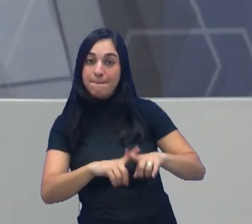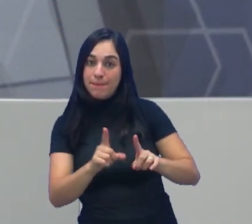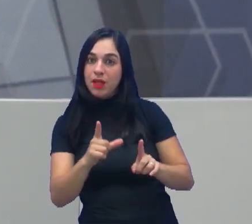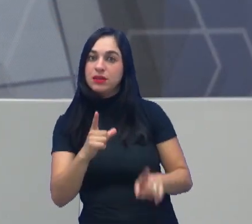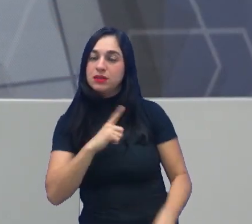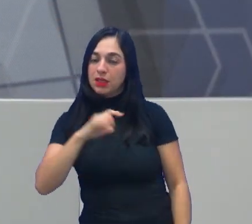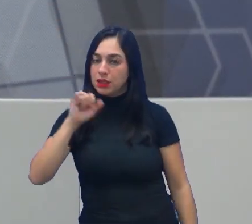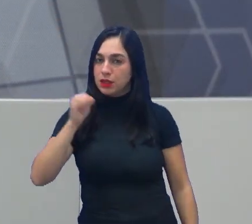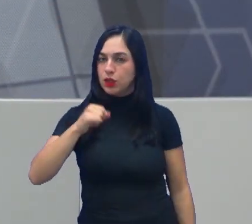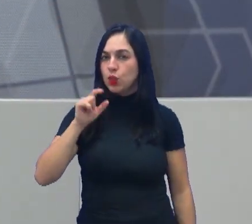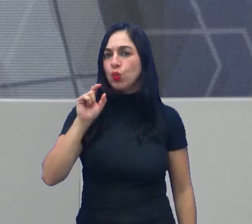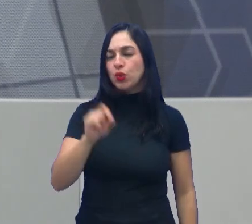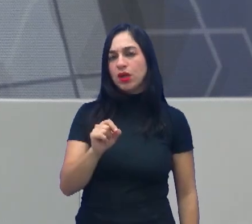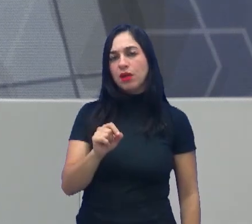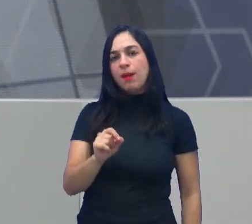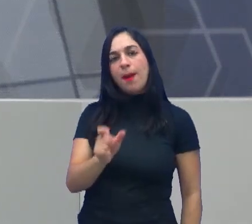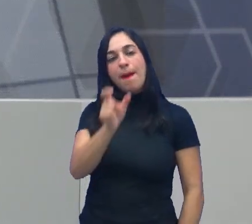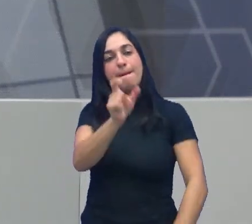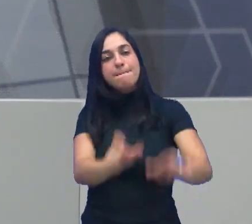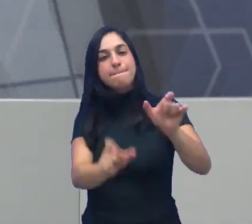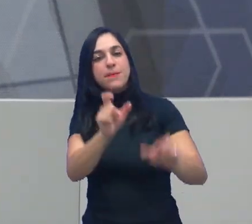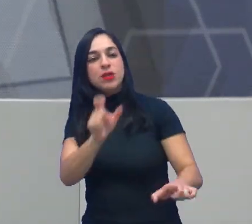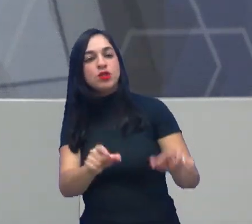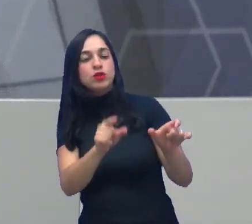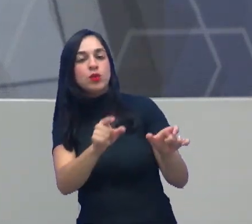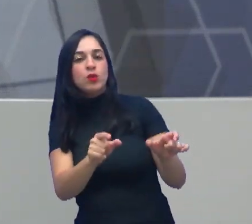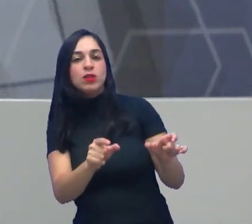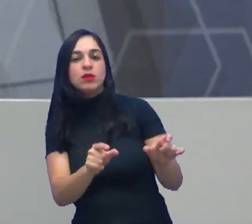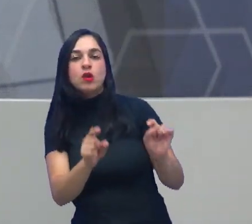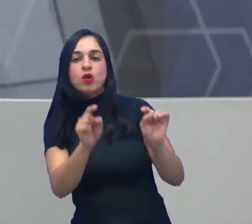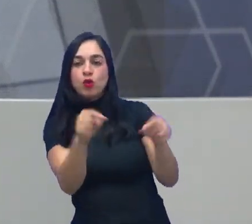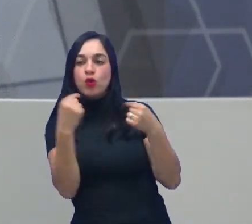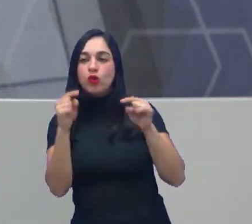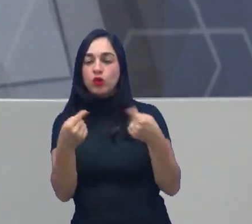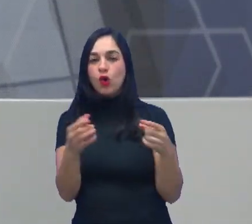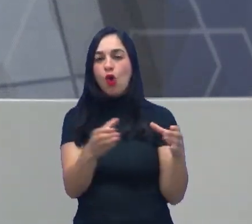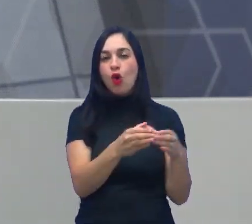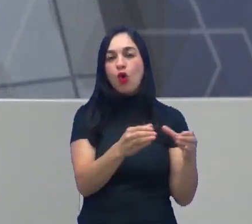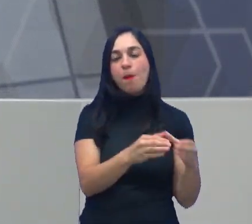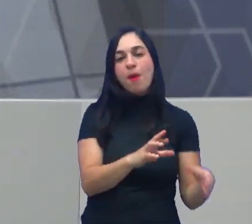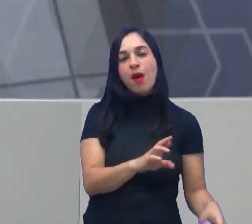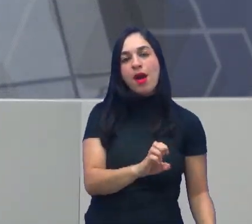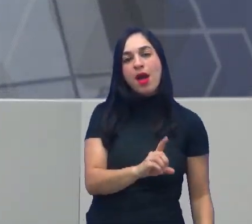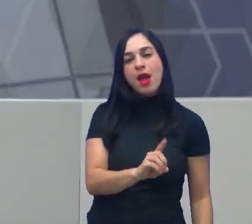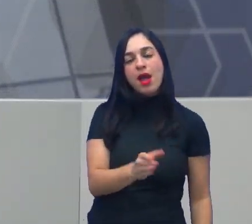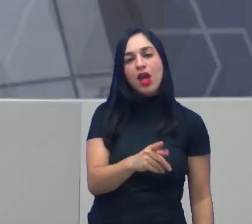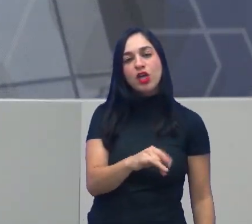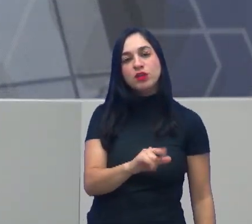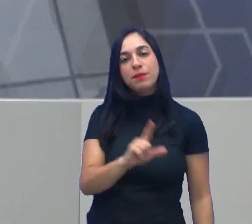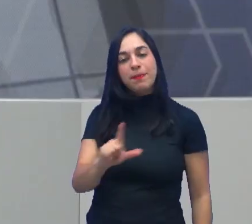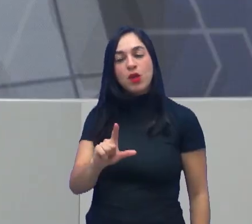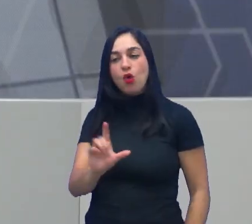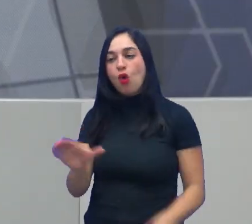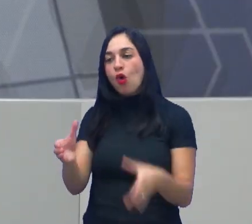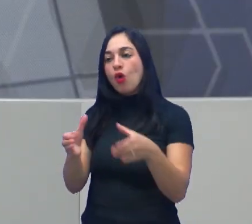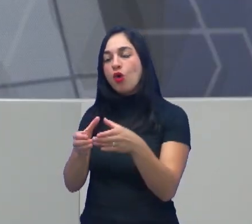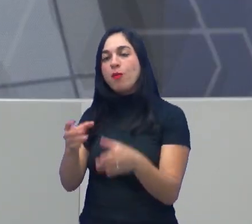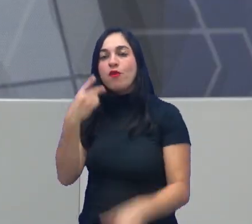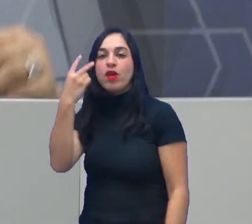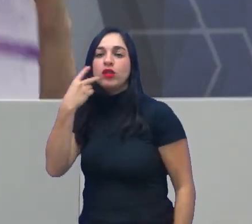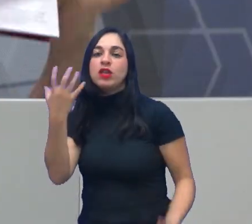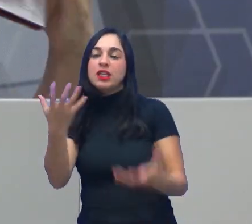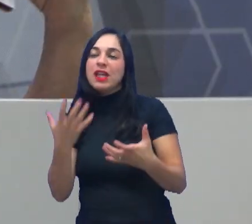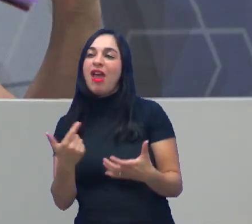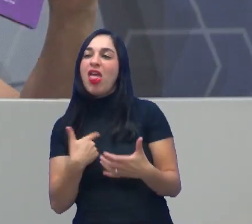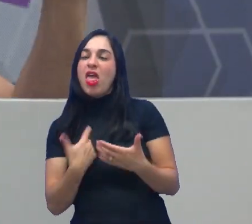sim, inimigos como essa rede de Red Pill, essa rede de vereadores que querem like,